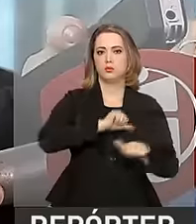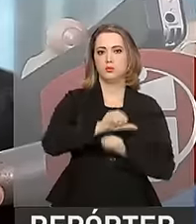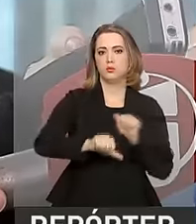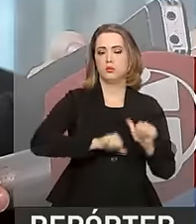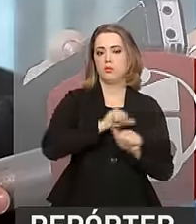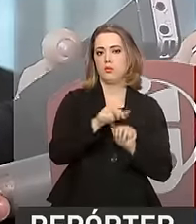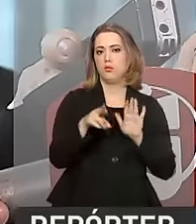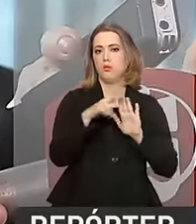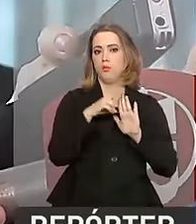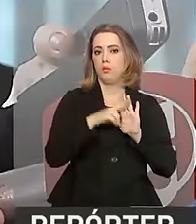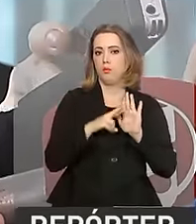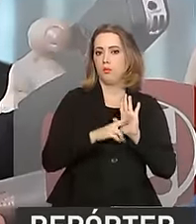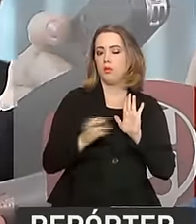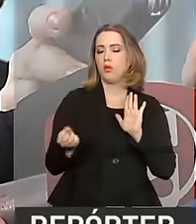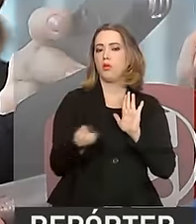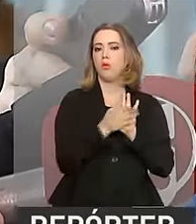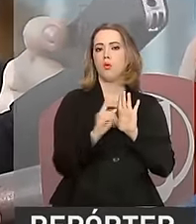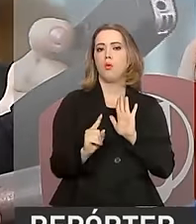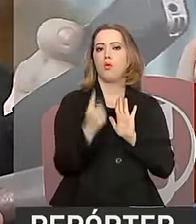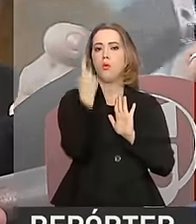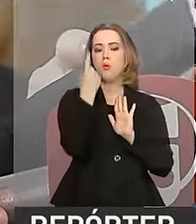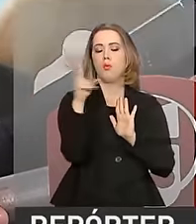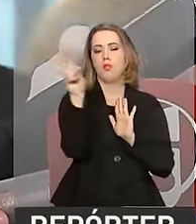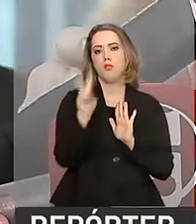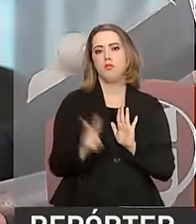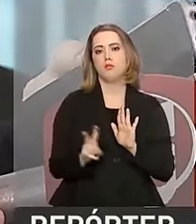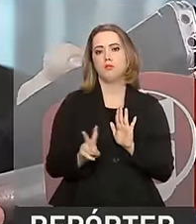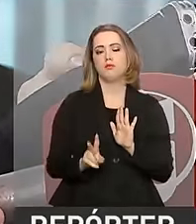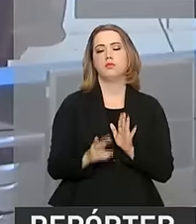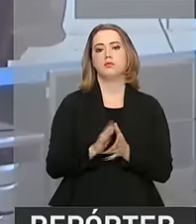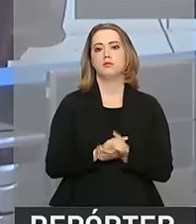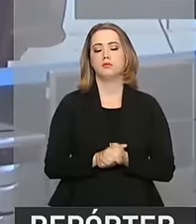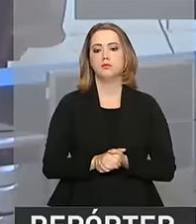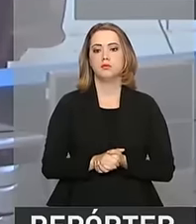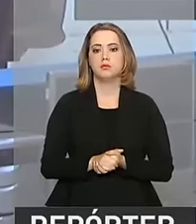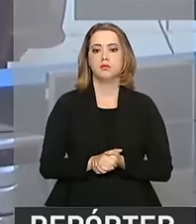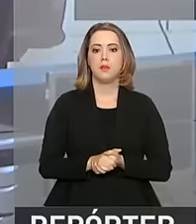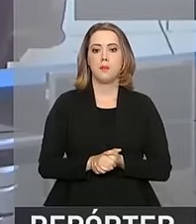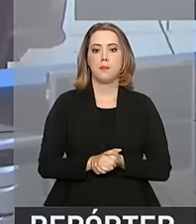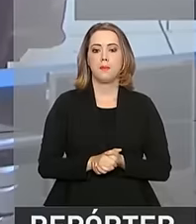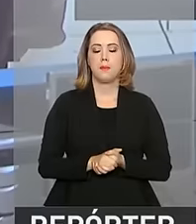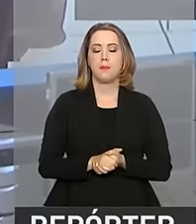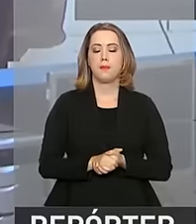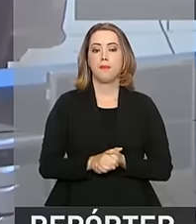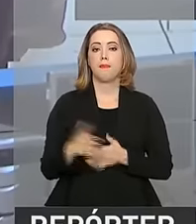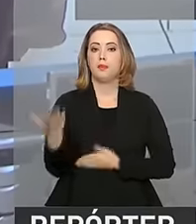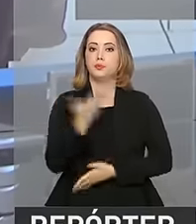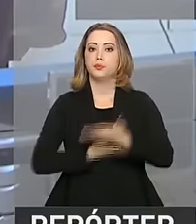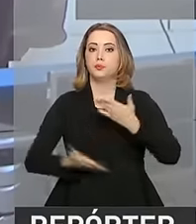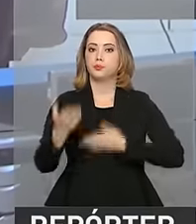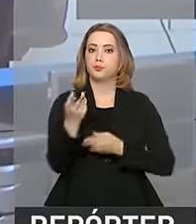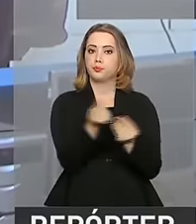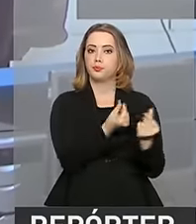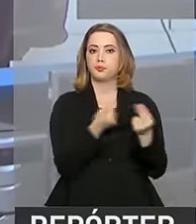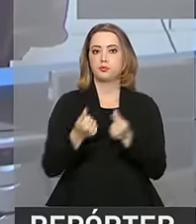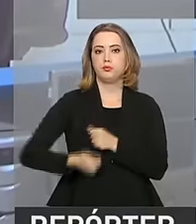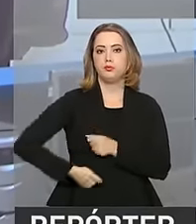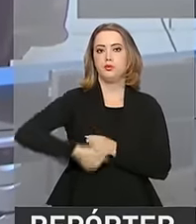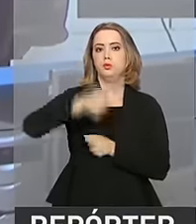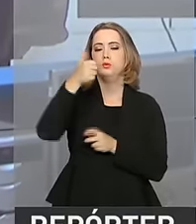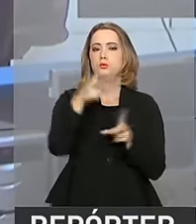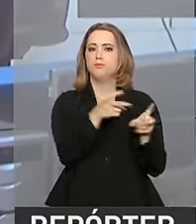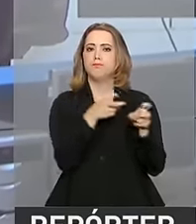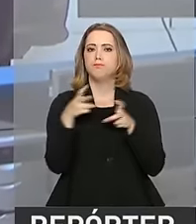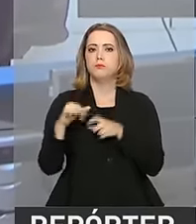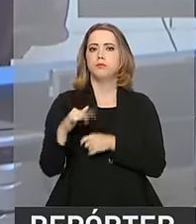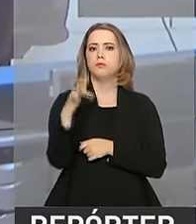critério uma vez a cada mandato previdencial o mercado financeiro vem melhorando A previsão para inflação